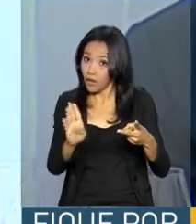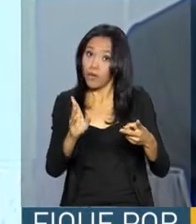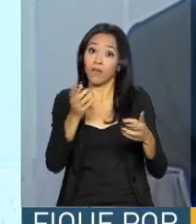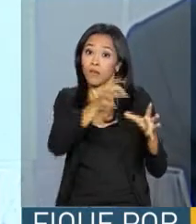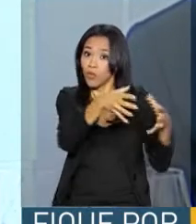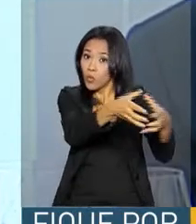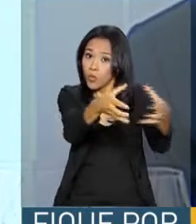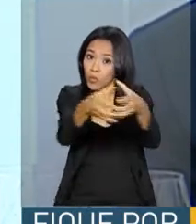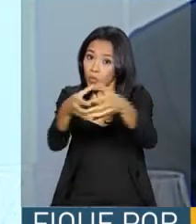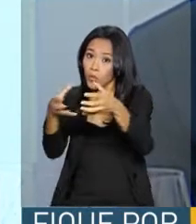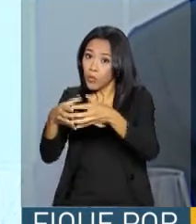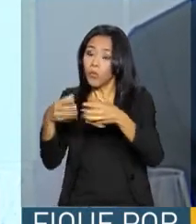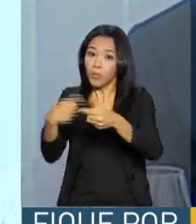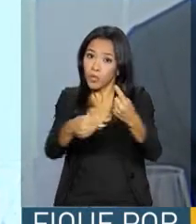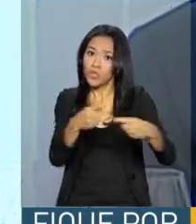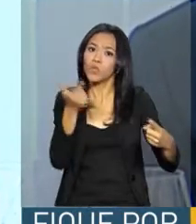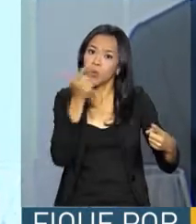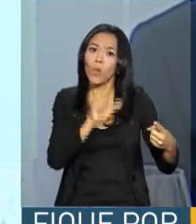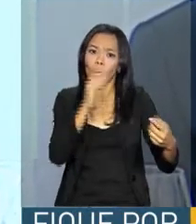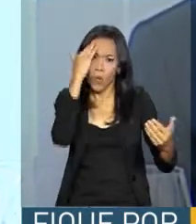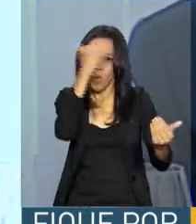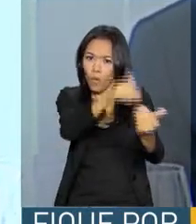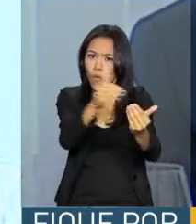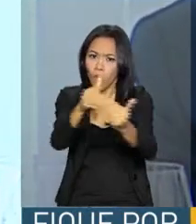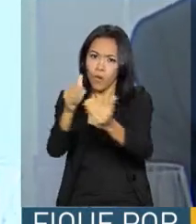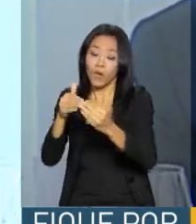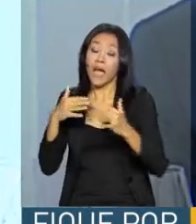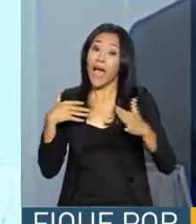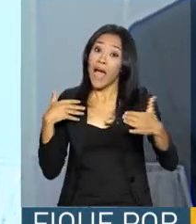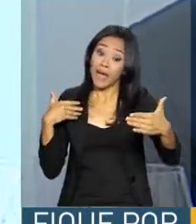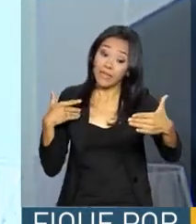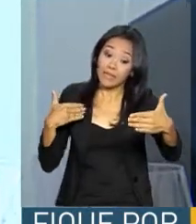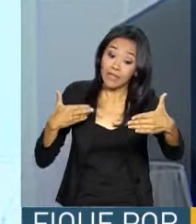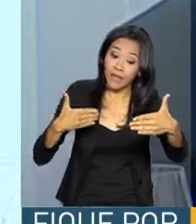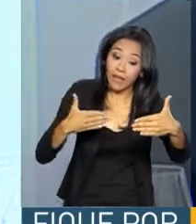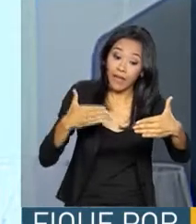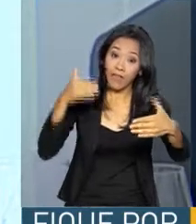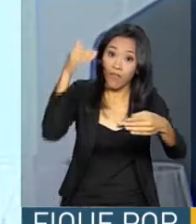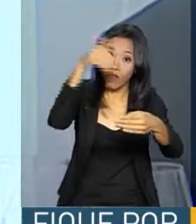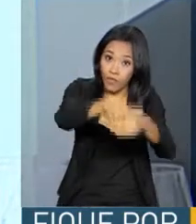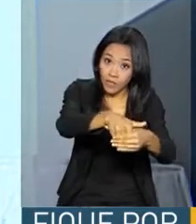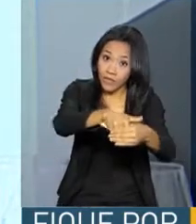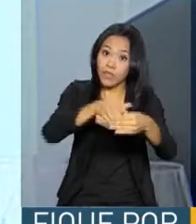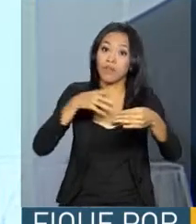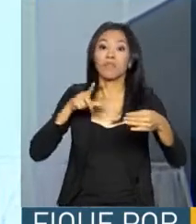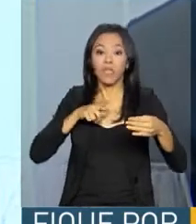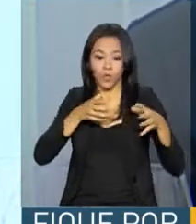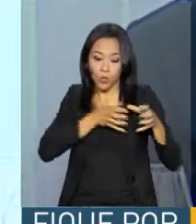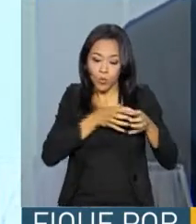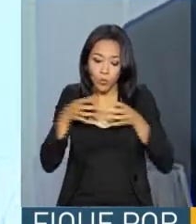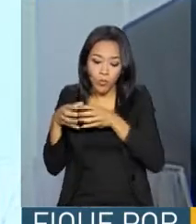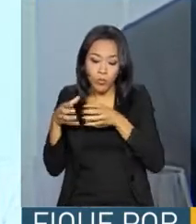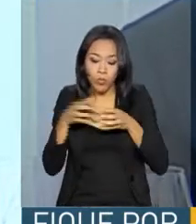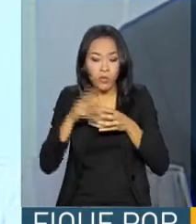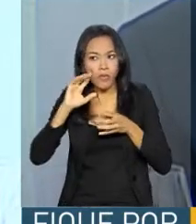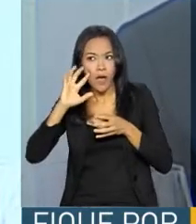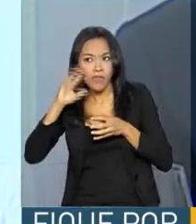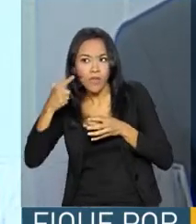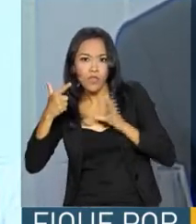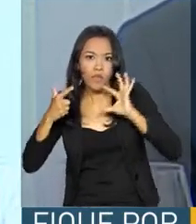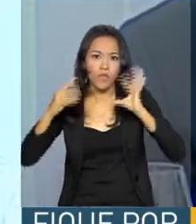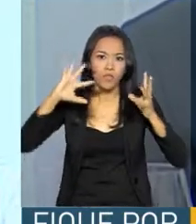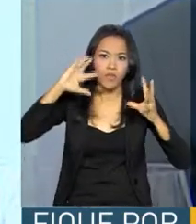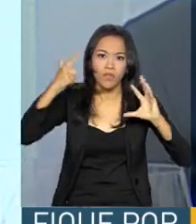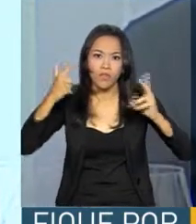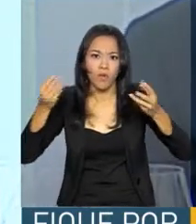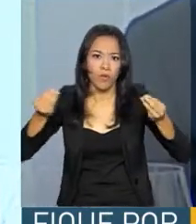fecharam questão. Eu penso que até o momento da votação, outros partidos fecharam questão, isso para falar da Previdência. Agora, não me parece